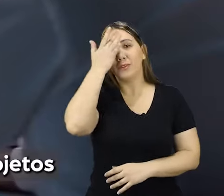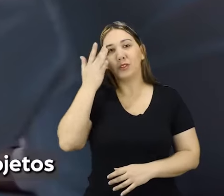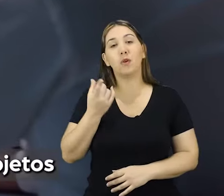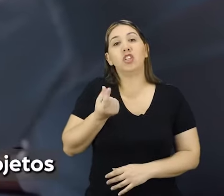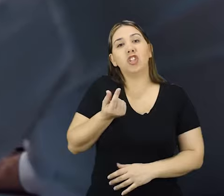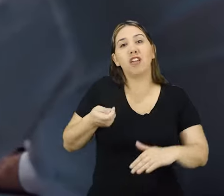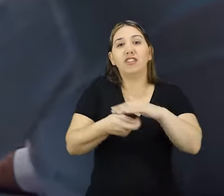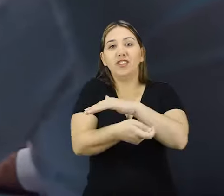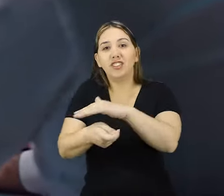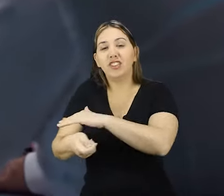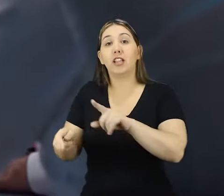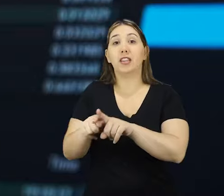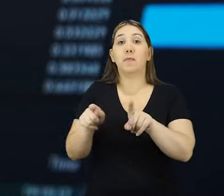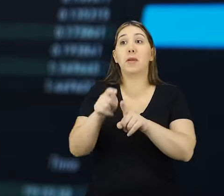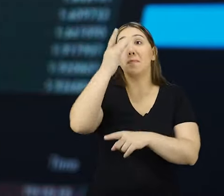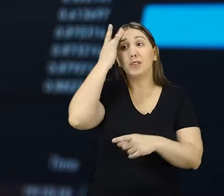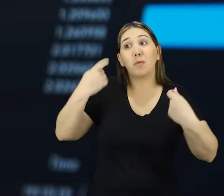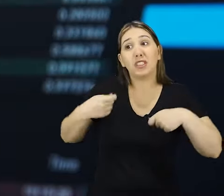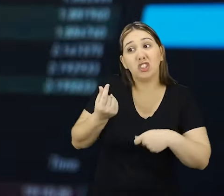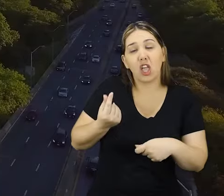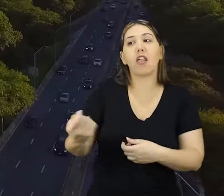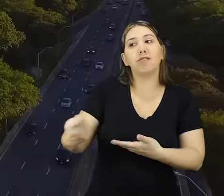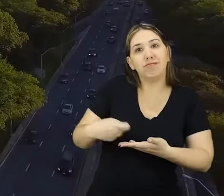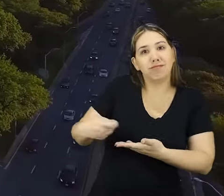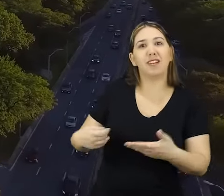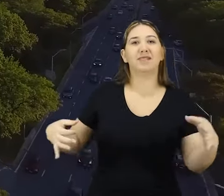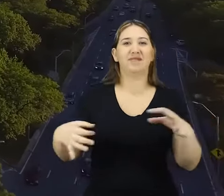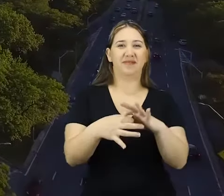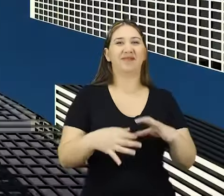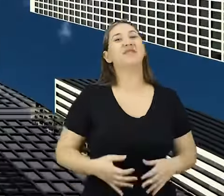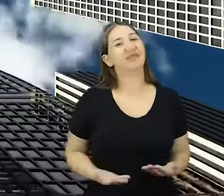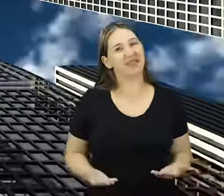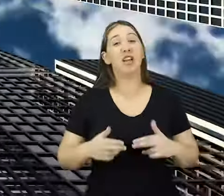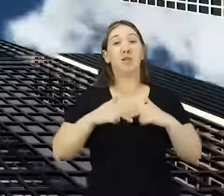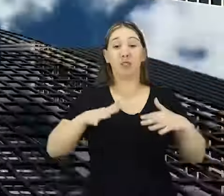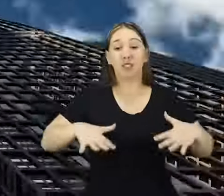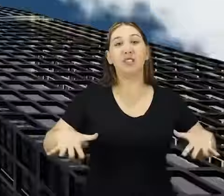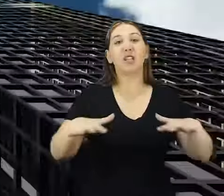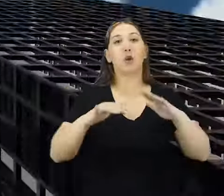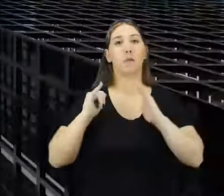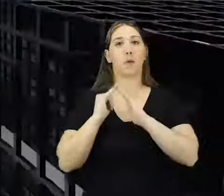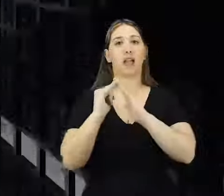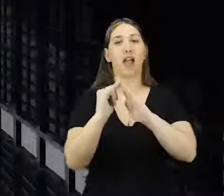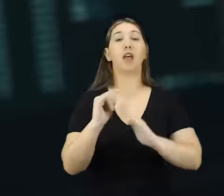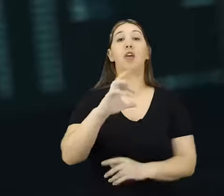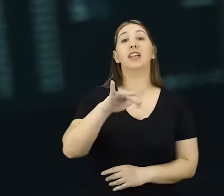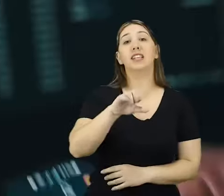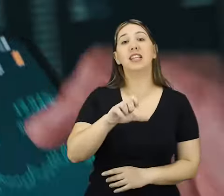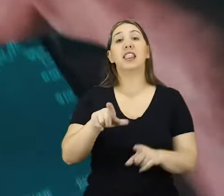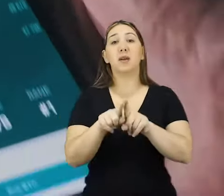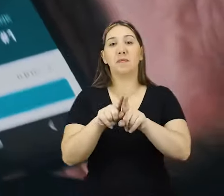seus projetos e quem tem dinheiro para investir neles. O setor imobiliário conta com os fundos imobiliários e CRIs